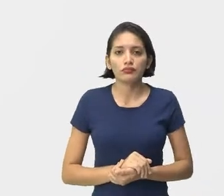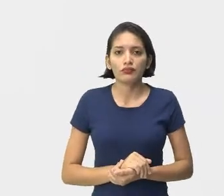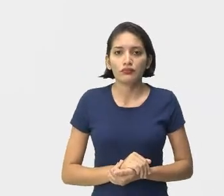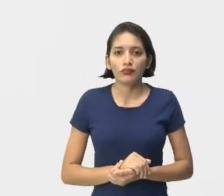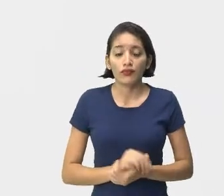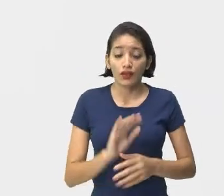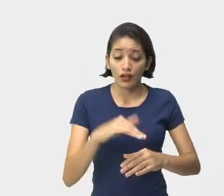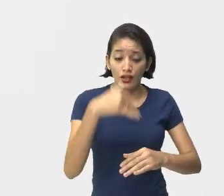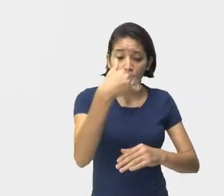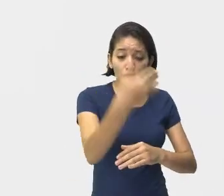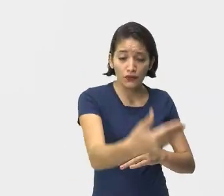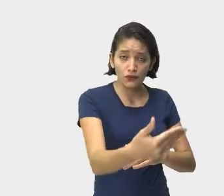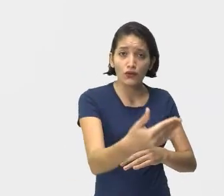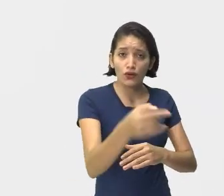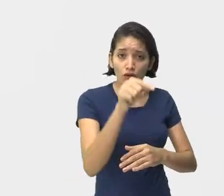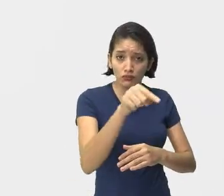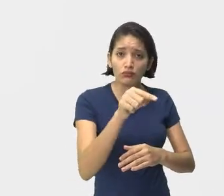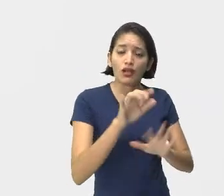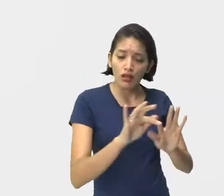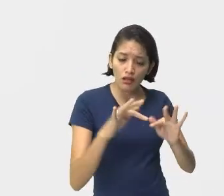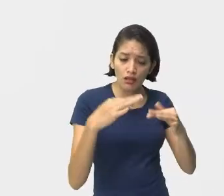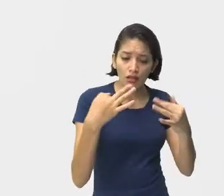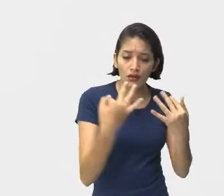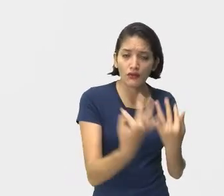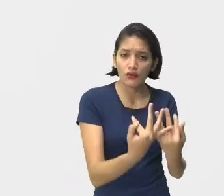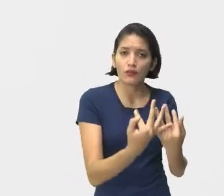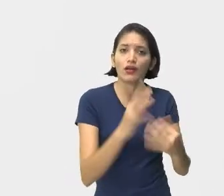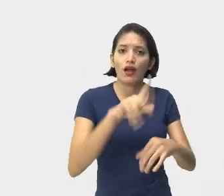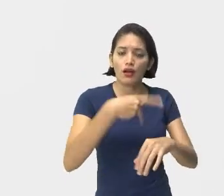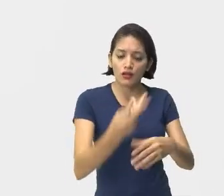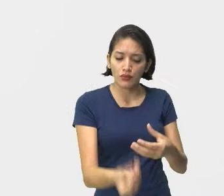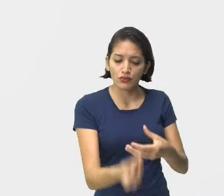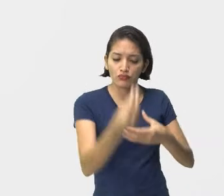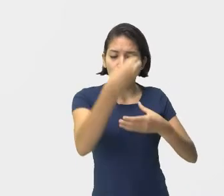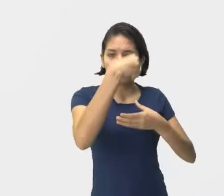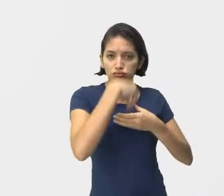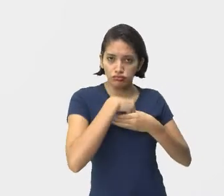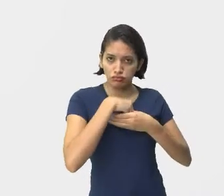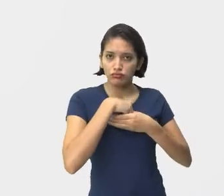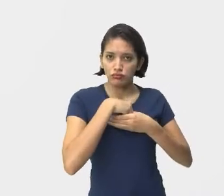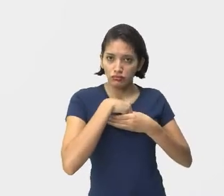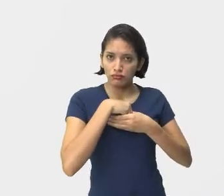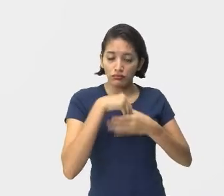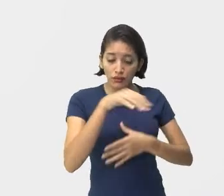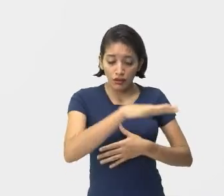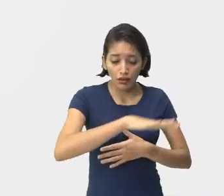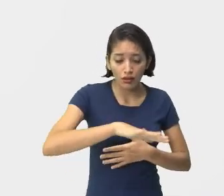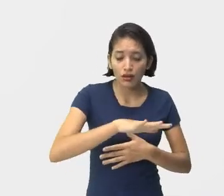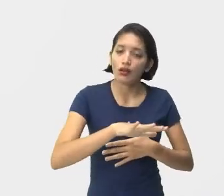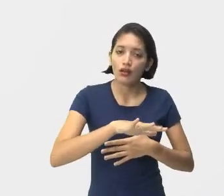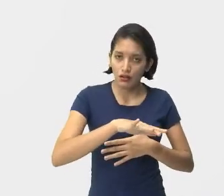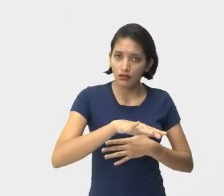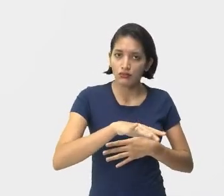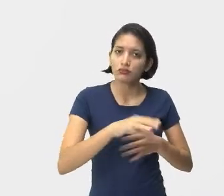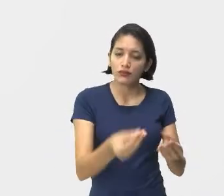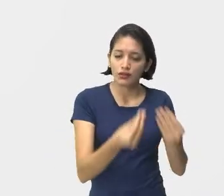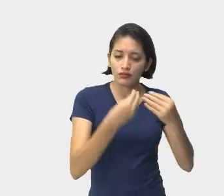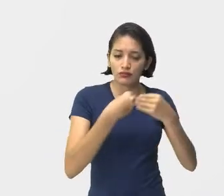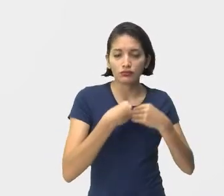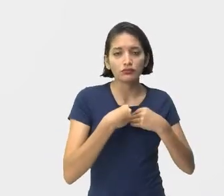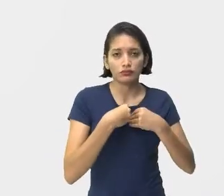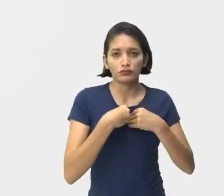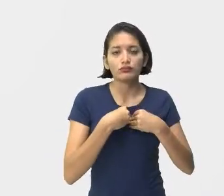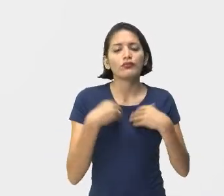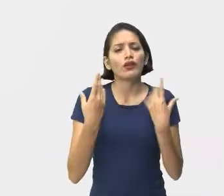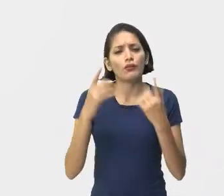de fora para dentro, ou seja, vem da família para você. Vem do meio para você. E